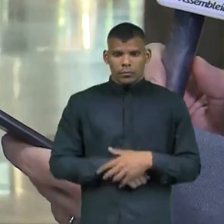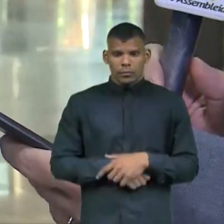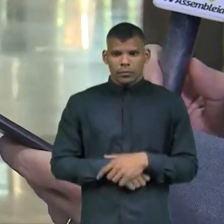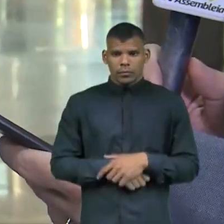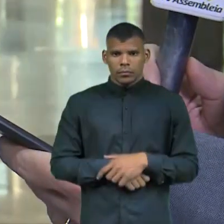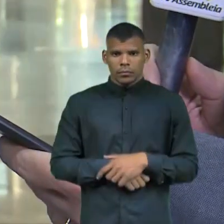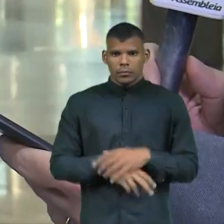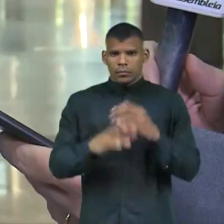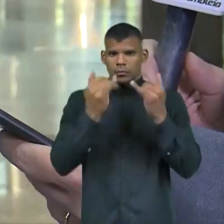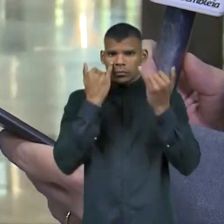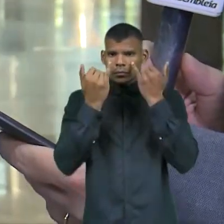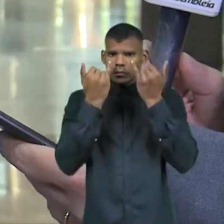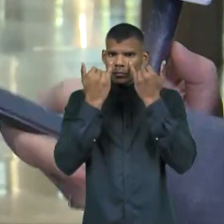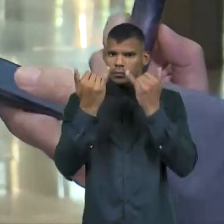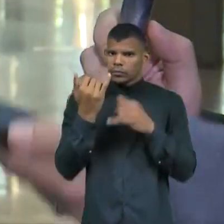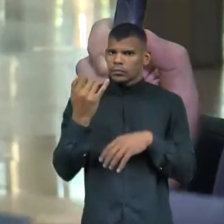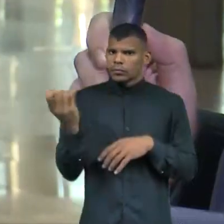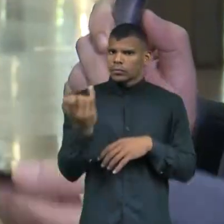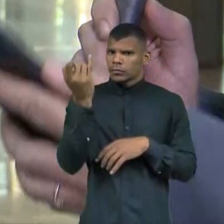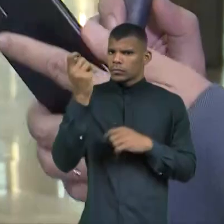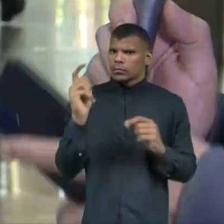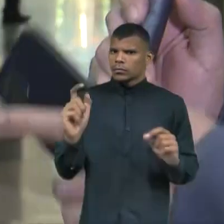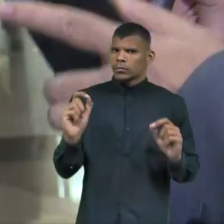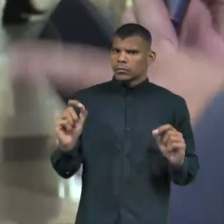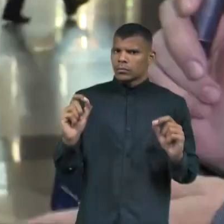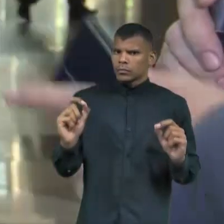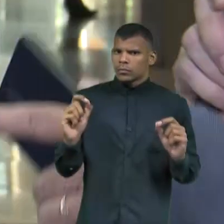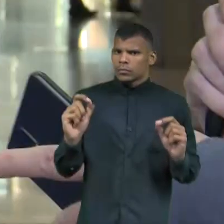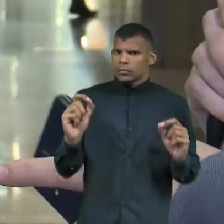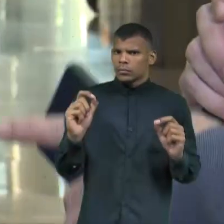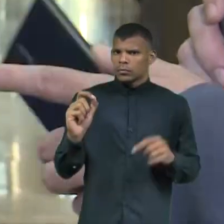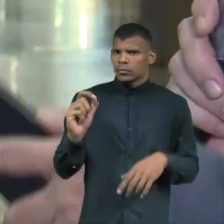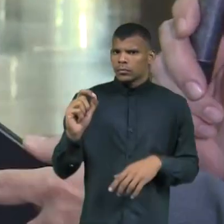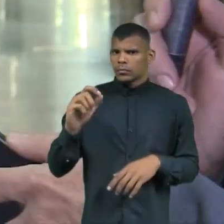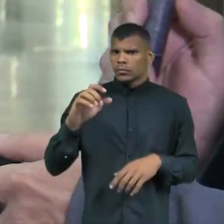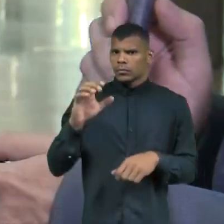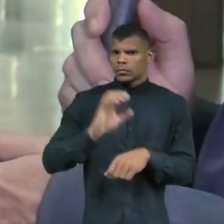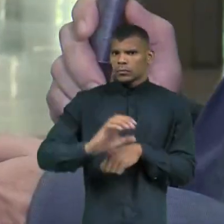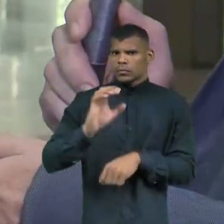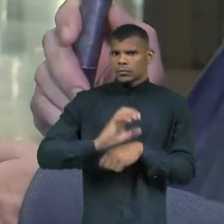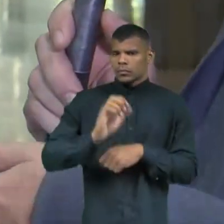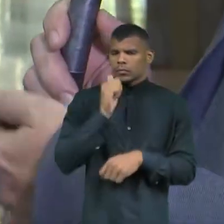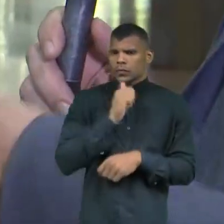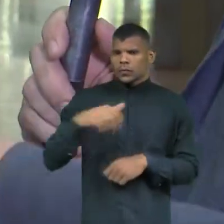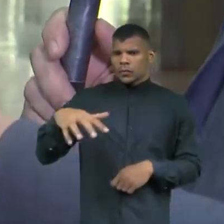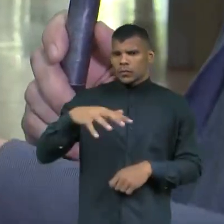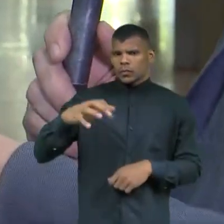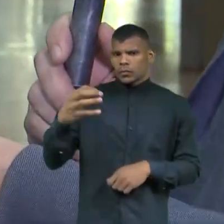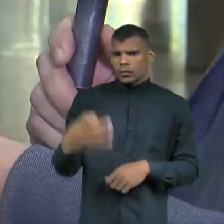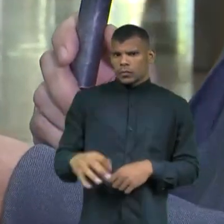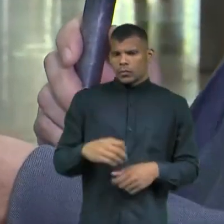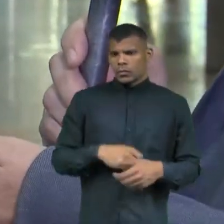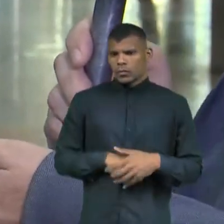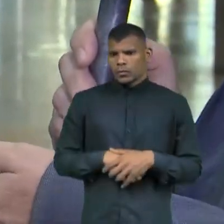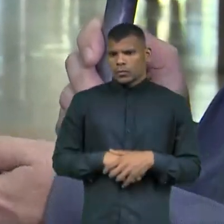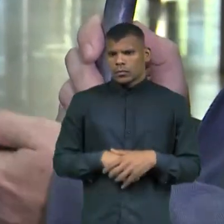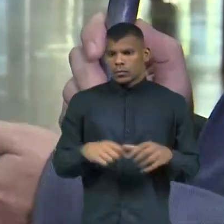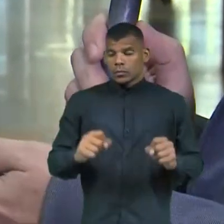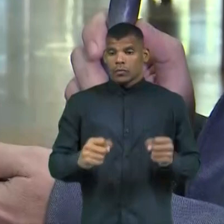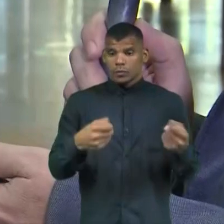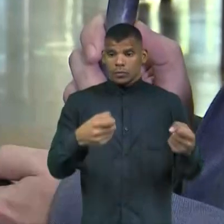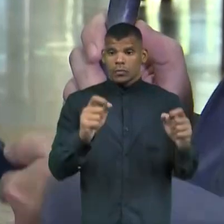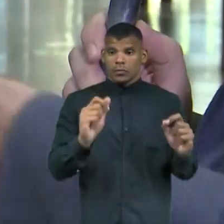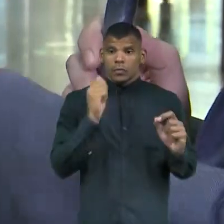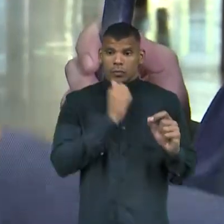dado interessante que tem aumentado a oferta de cursos para mulheres nessa área, né? Quer dizer, é mais um esforço para que as mulheres possam